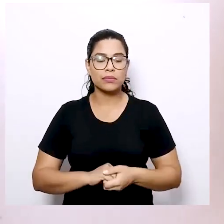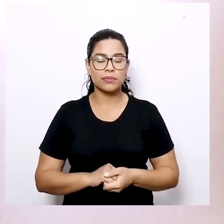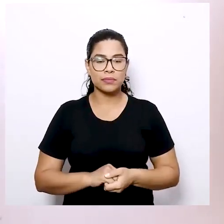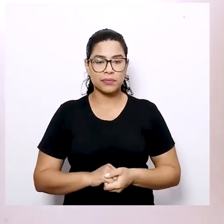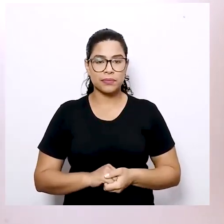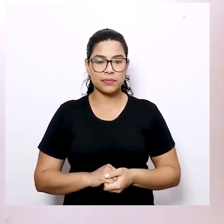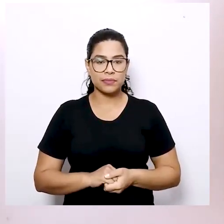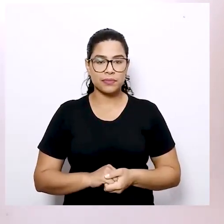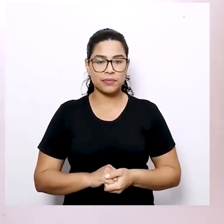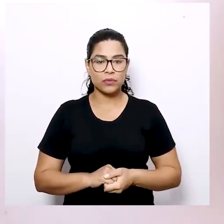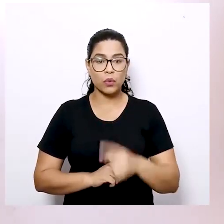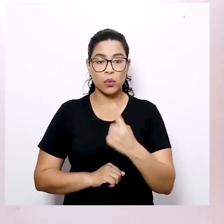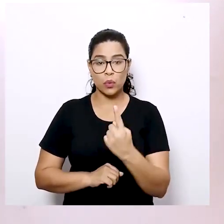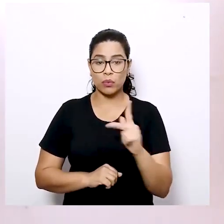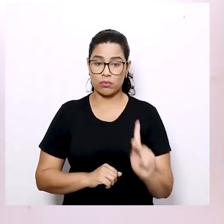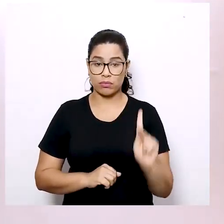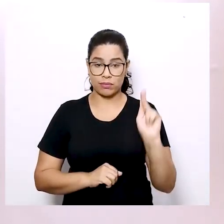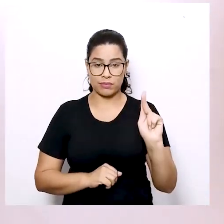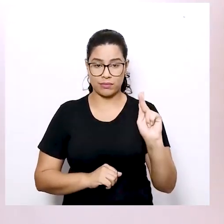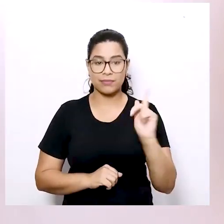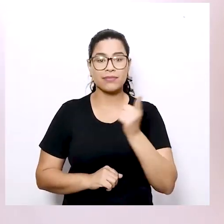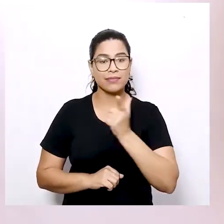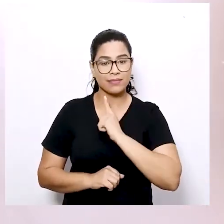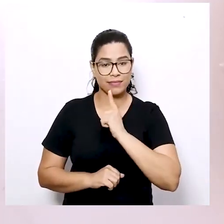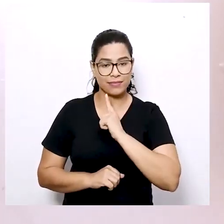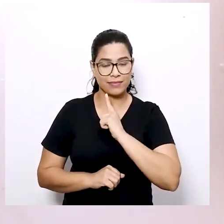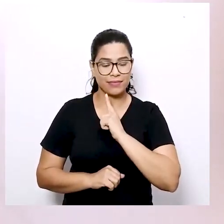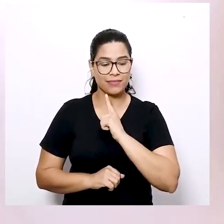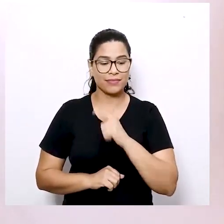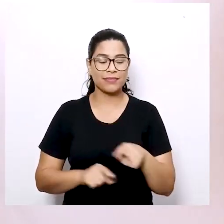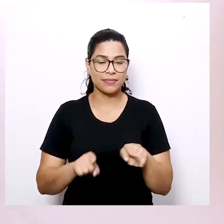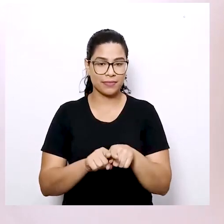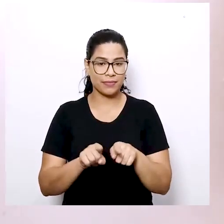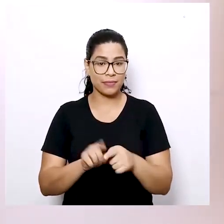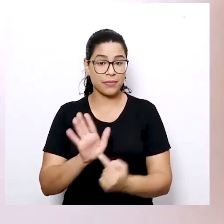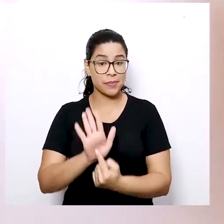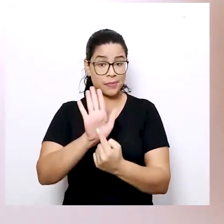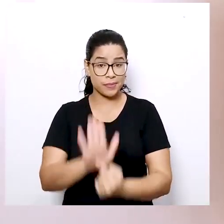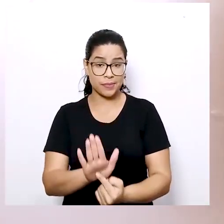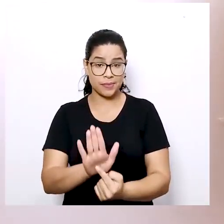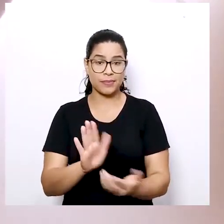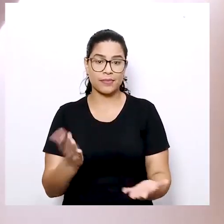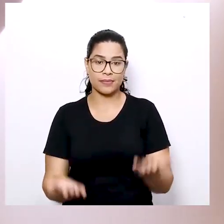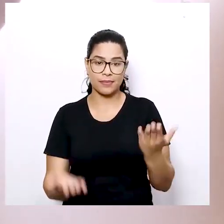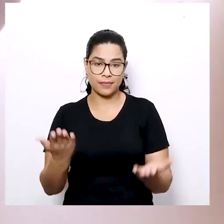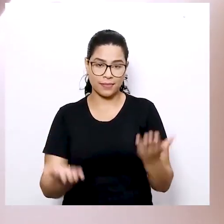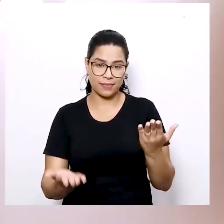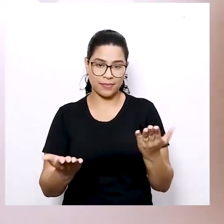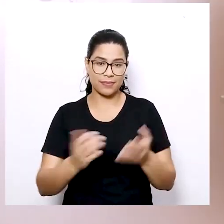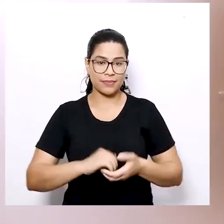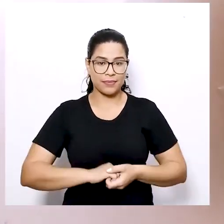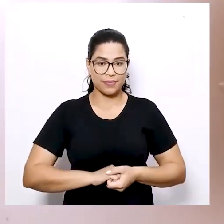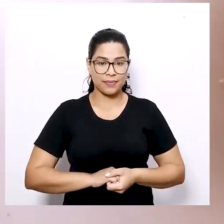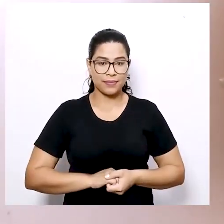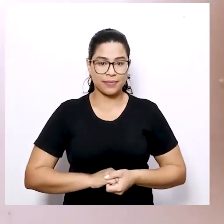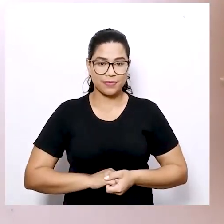1 quilograma, que o certo de falar é 1 quilograma, tá certo? Que tá aqui representado.